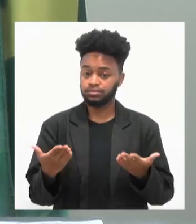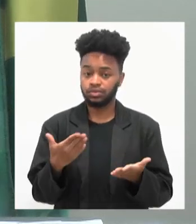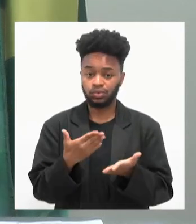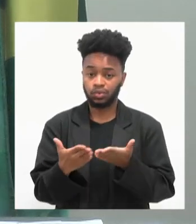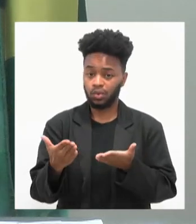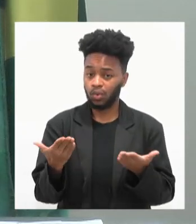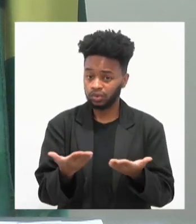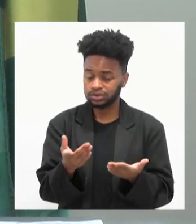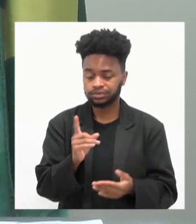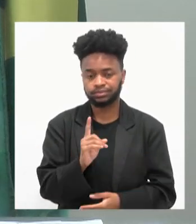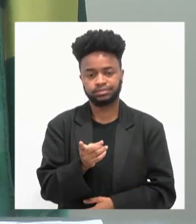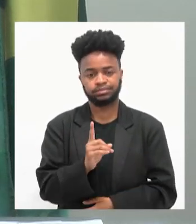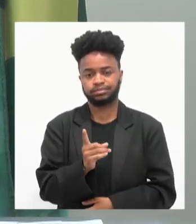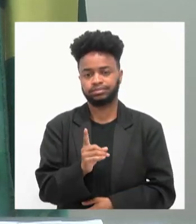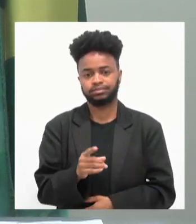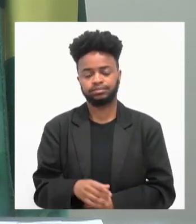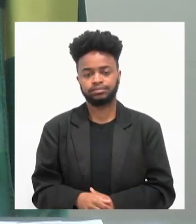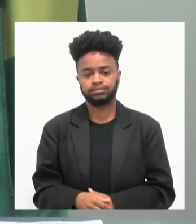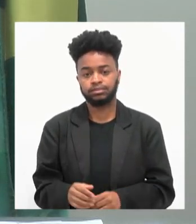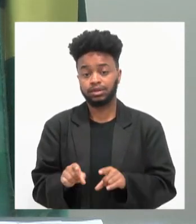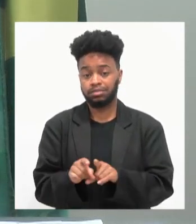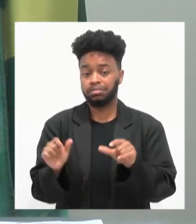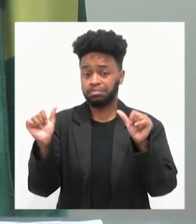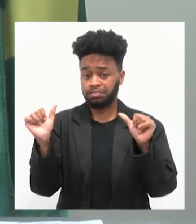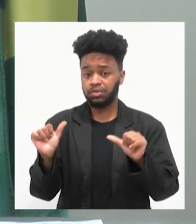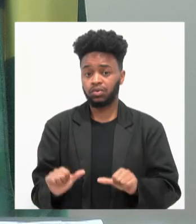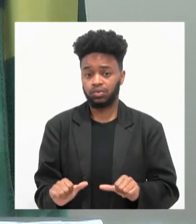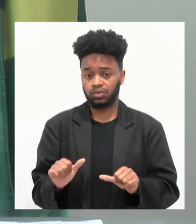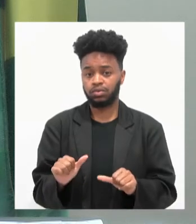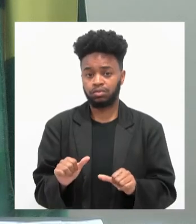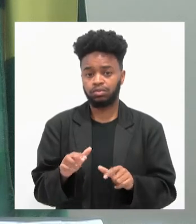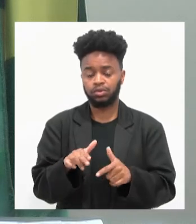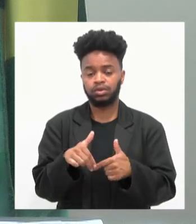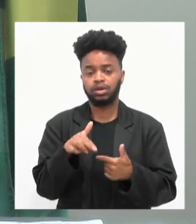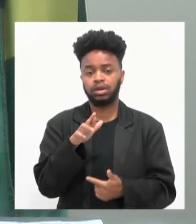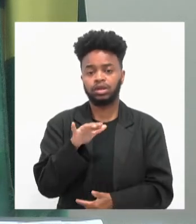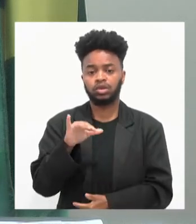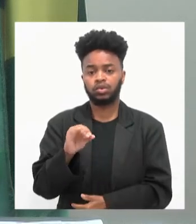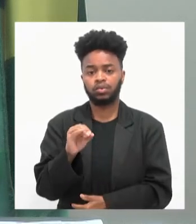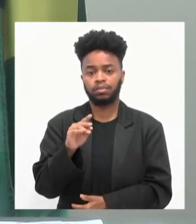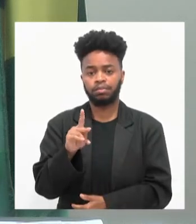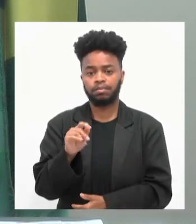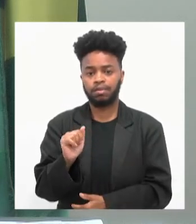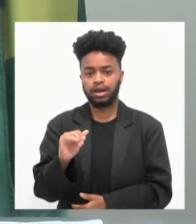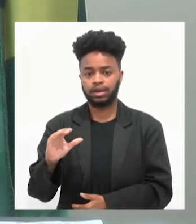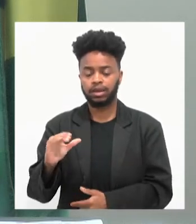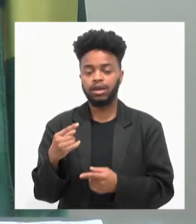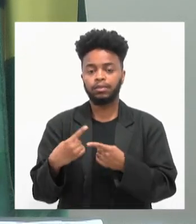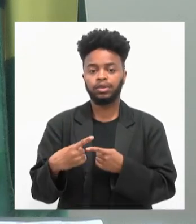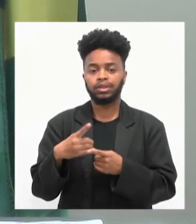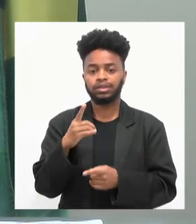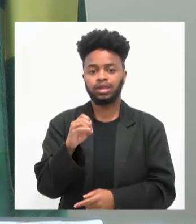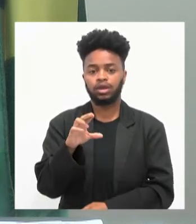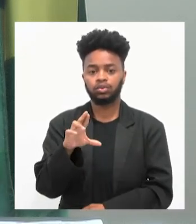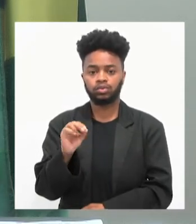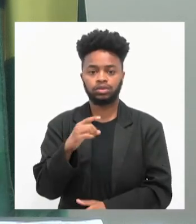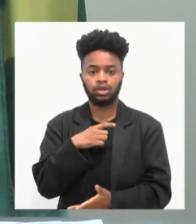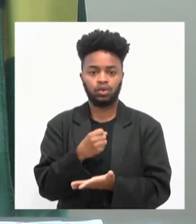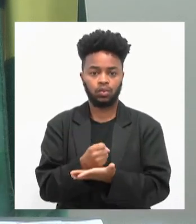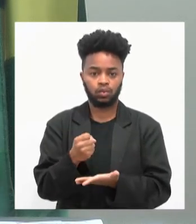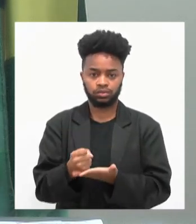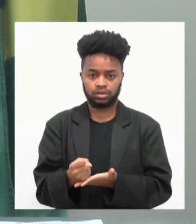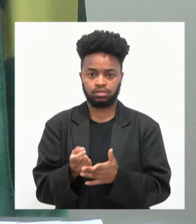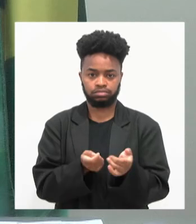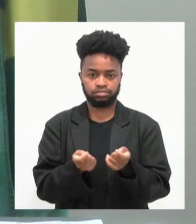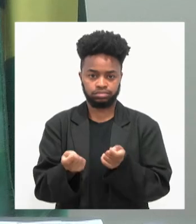de hoje que isso vem acontecendo. E piorou ainda mais com esse Rio Parque. O Detro é o detentor do contrato. Eu peço aqui, em nome